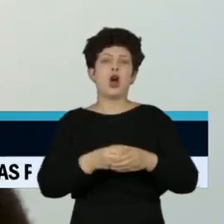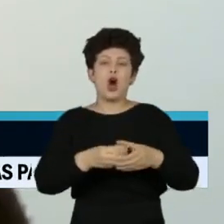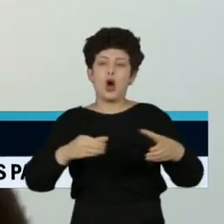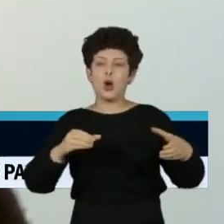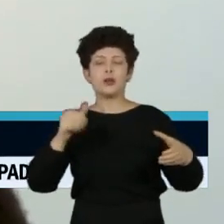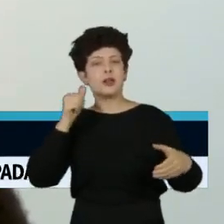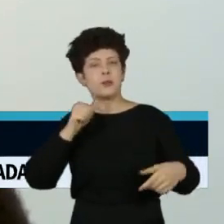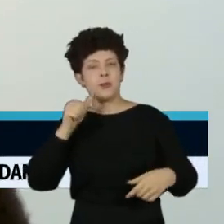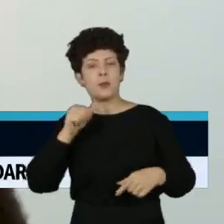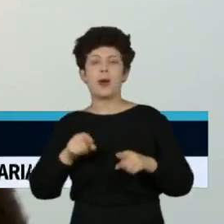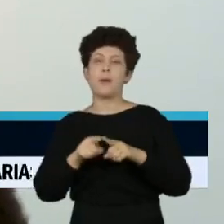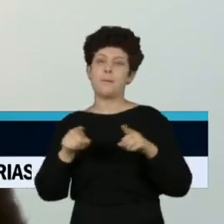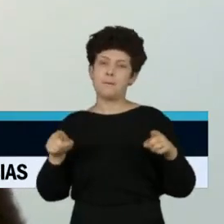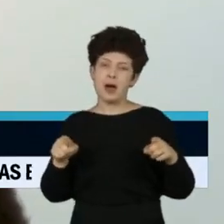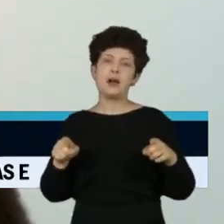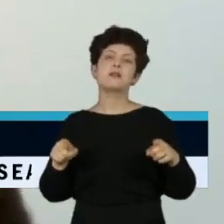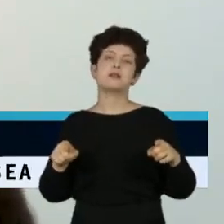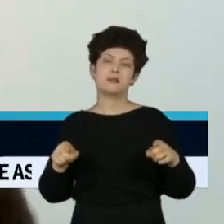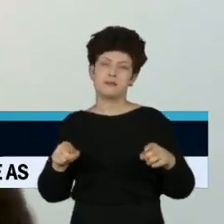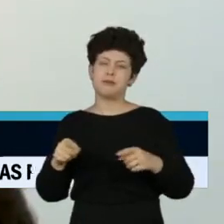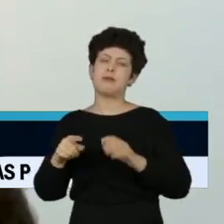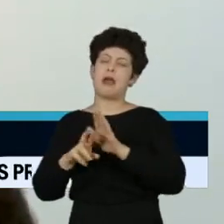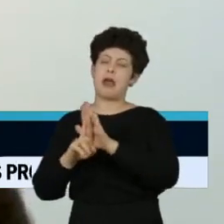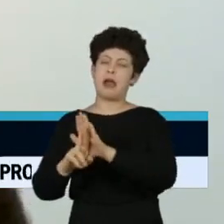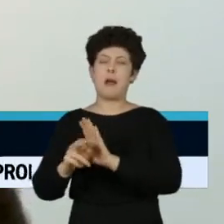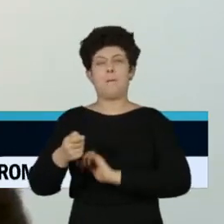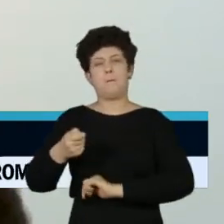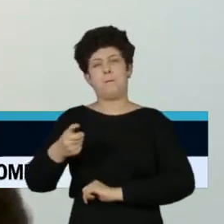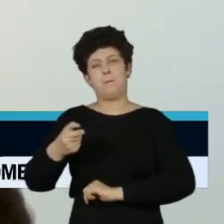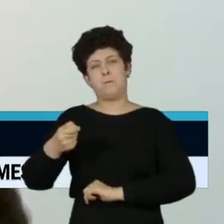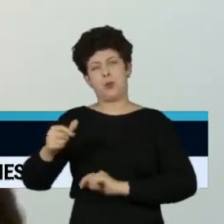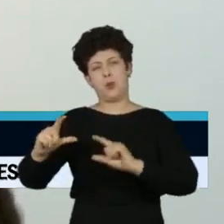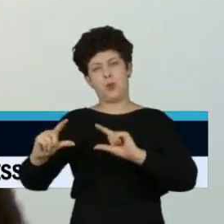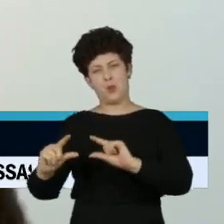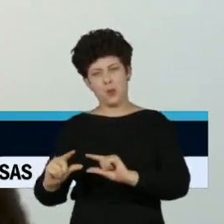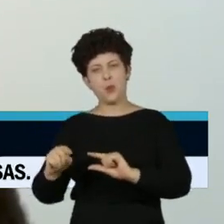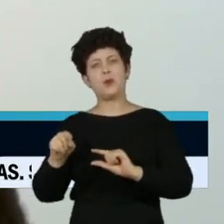elas ainda têm baixa representatividade. Então, isso